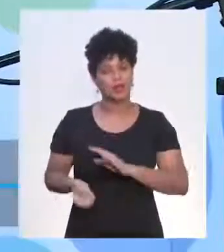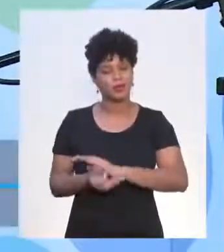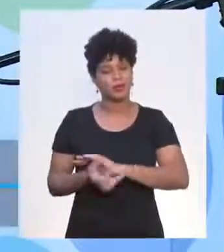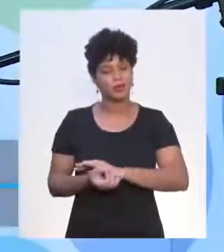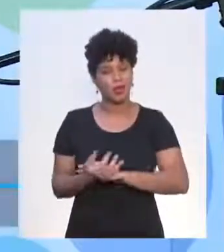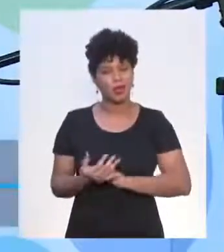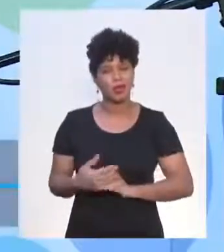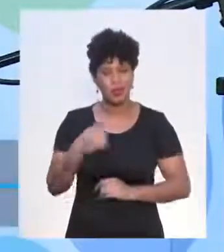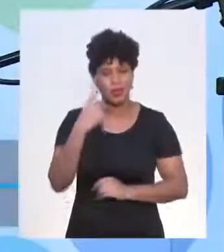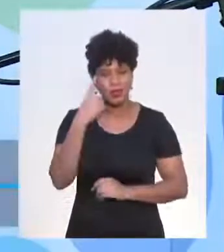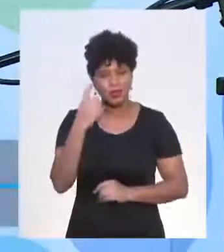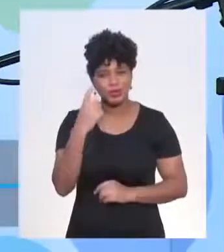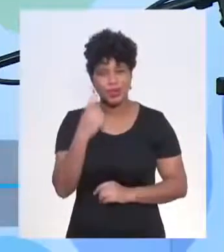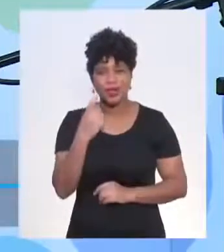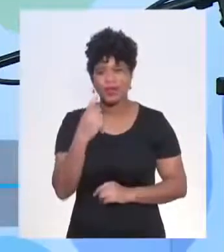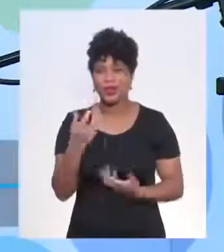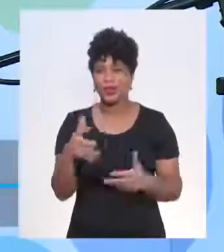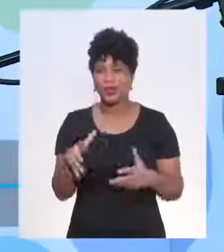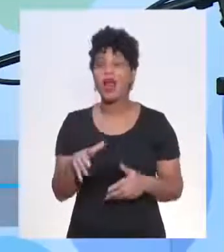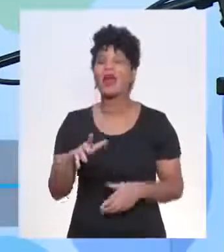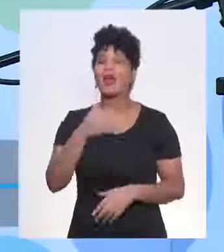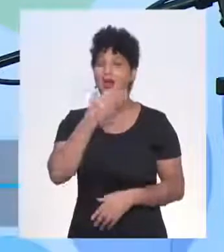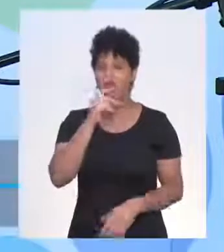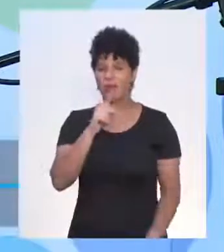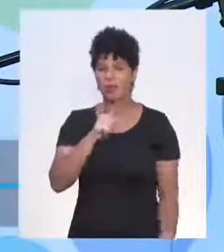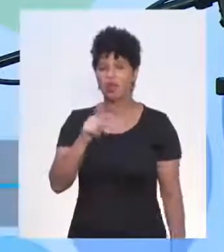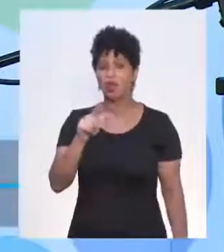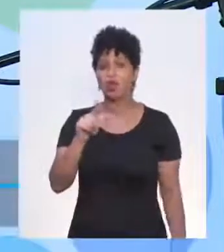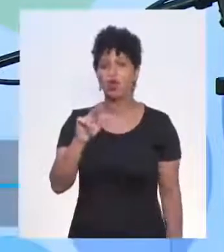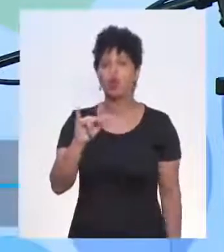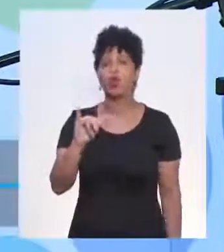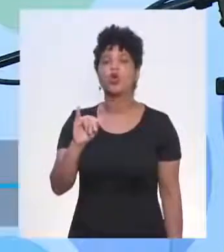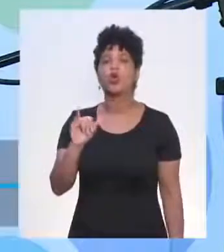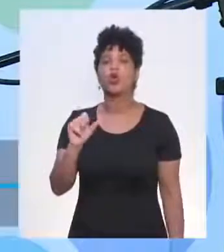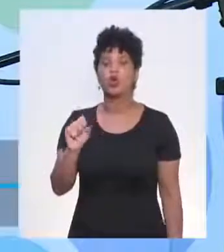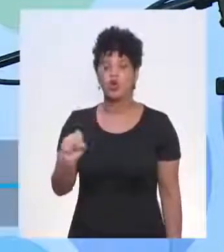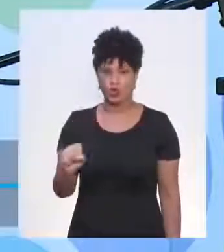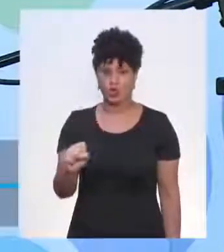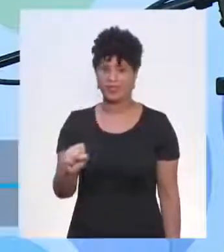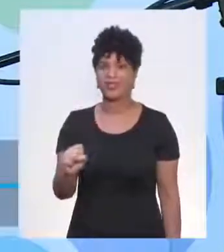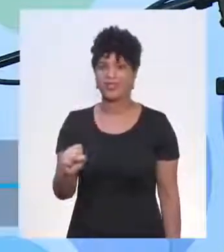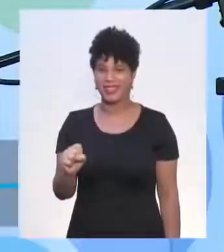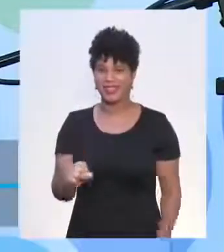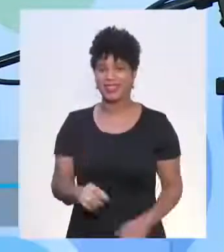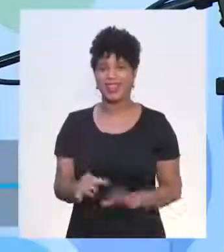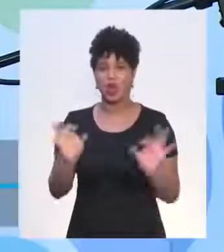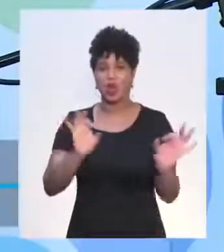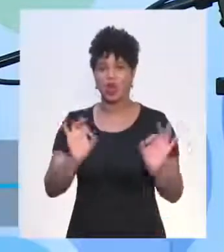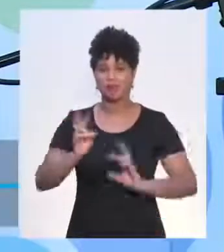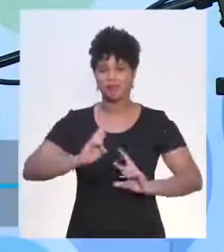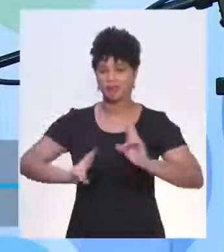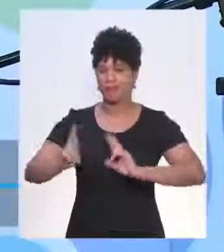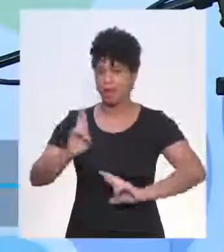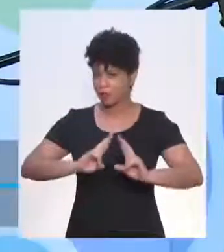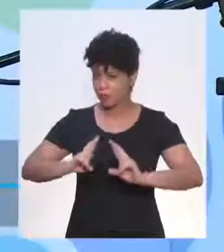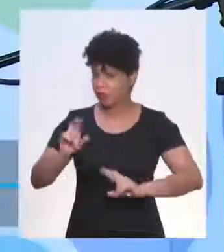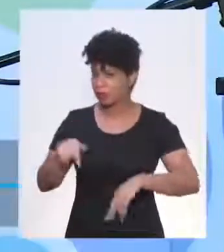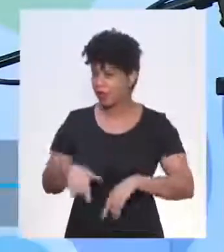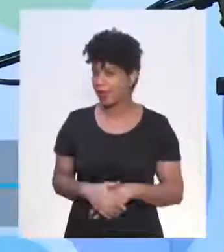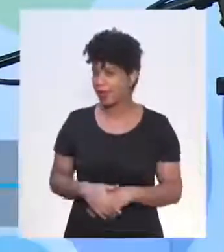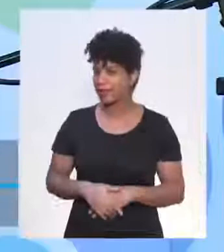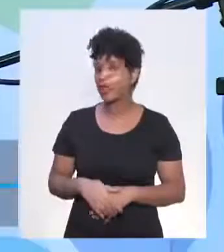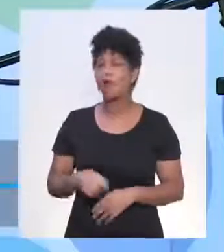pegar o resposta aqui do aí o Professor Luiz Alberto aqui o pessoal sempre abrilhantando a aula